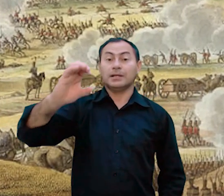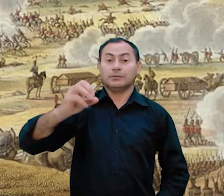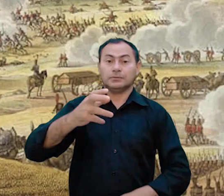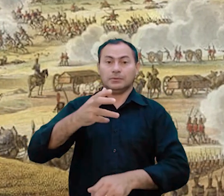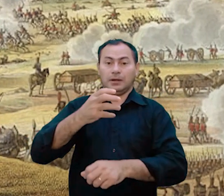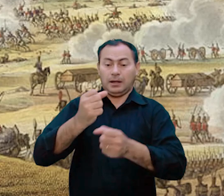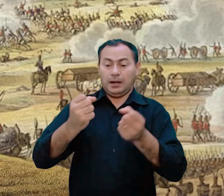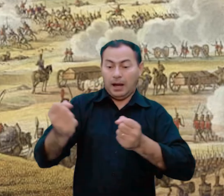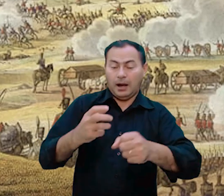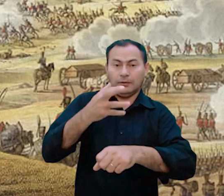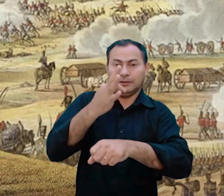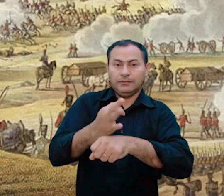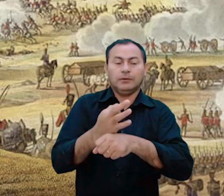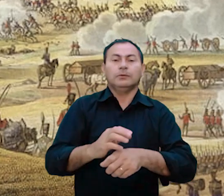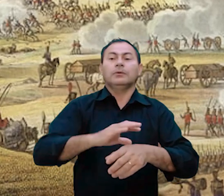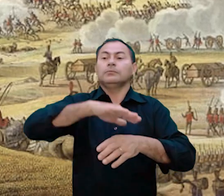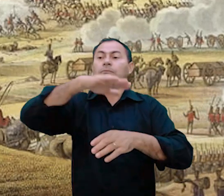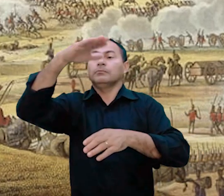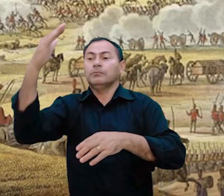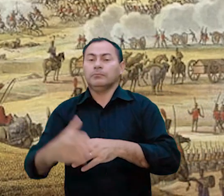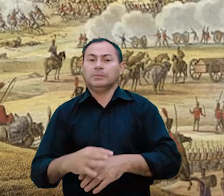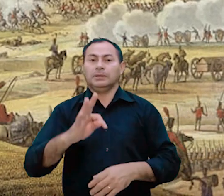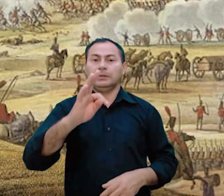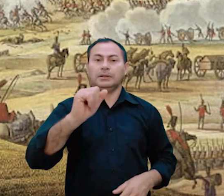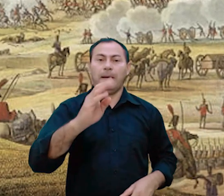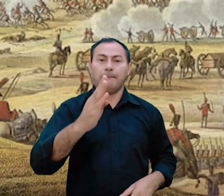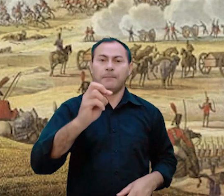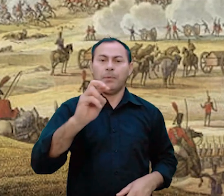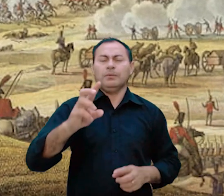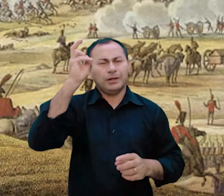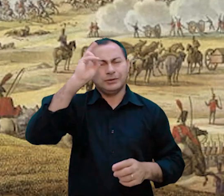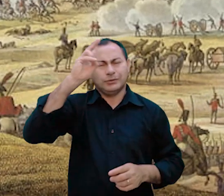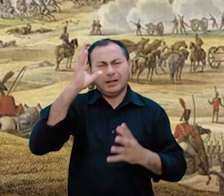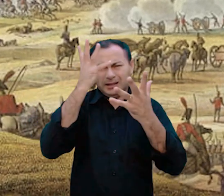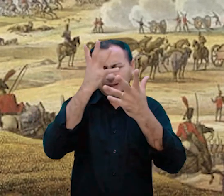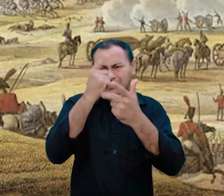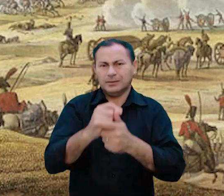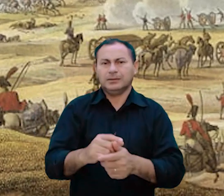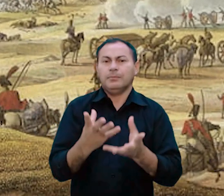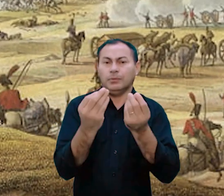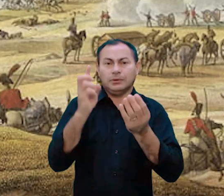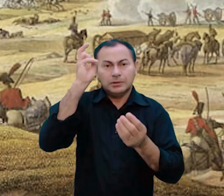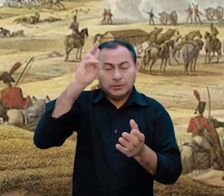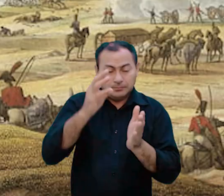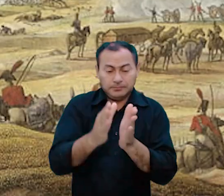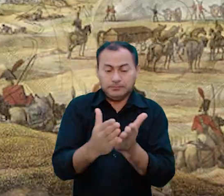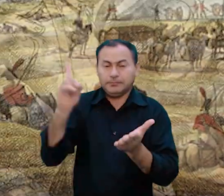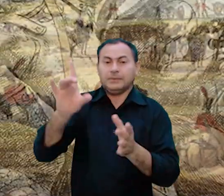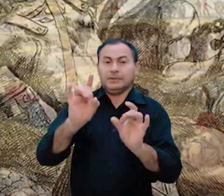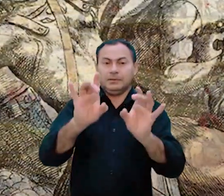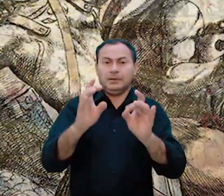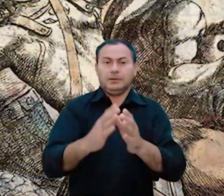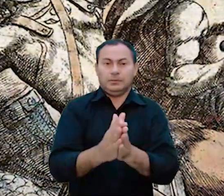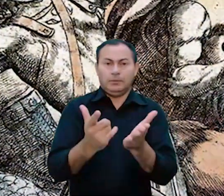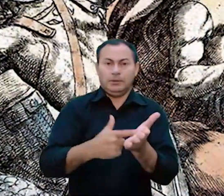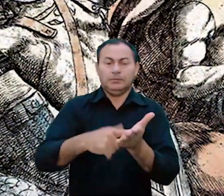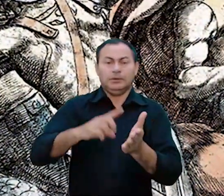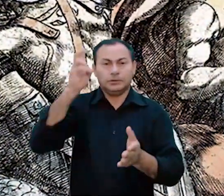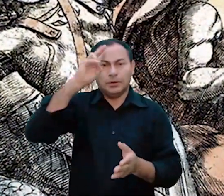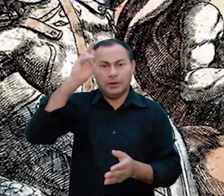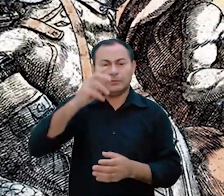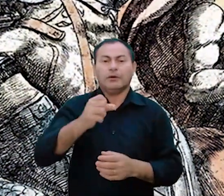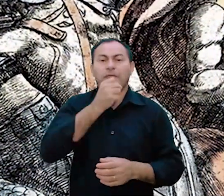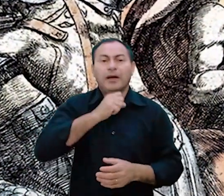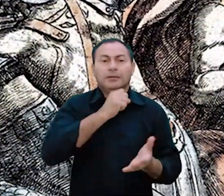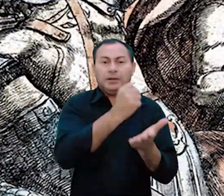900 carros de ferro aconteceu no Monte Tabor. Essa é uma história e tanto. Há muitas histórias assim nas Escrituras, especialmente nos